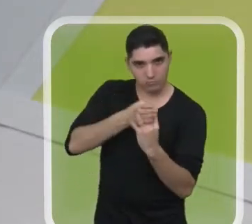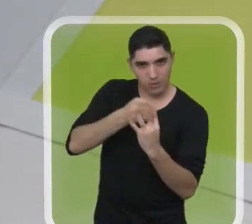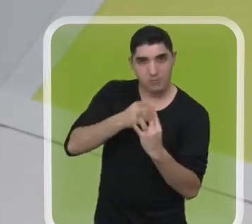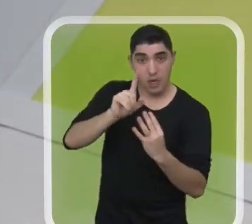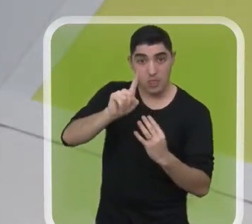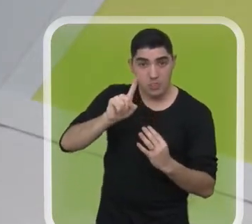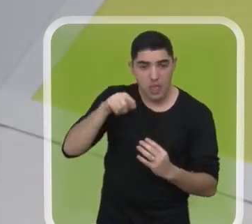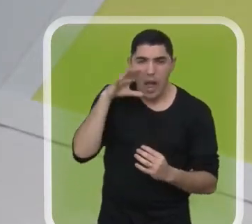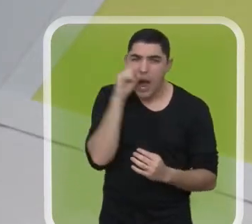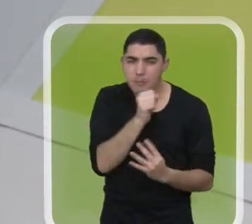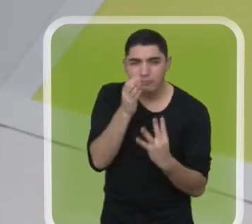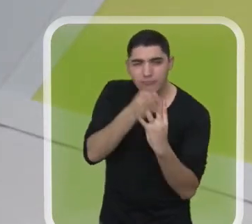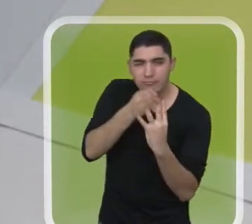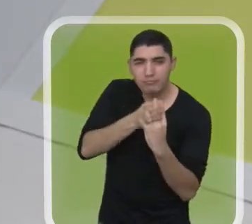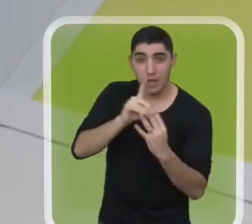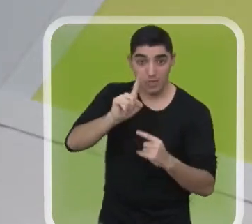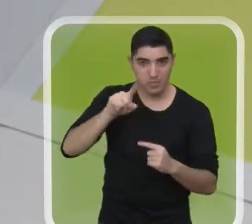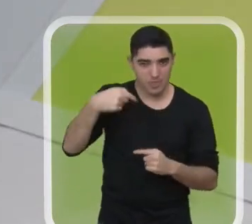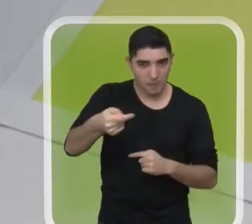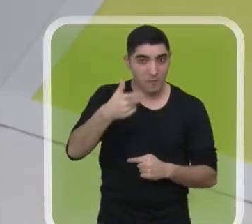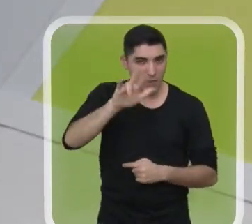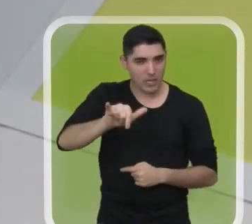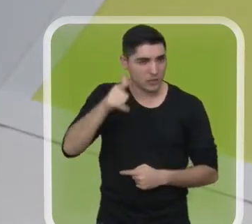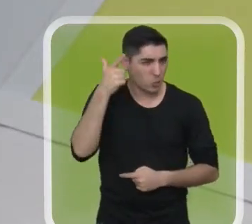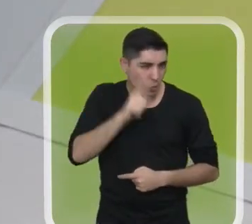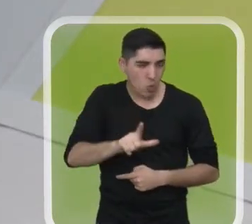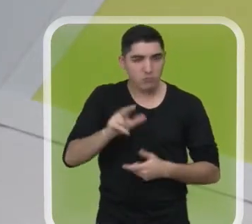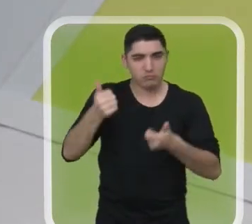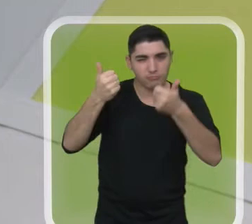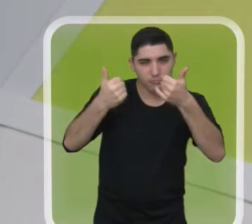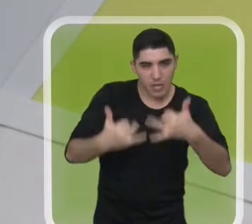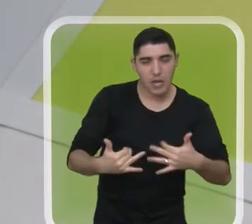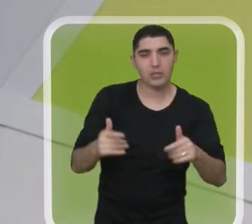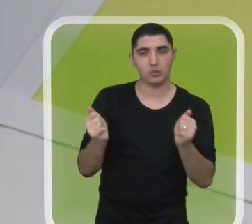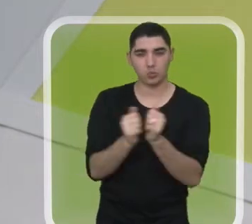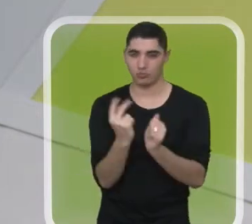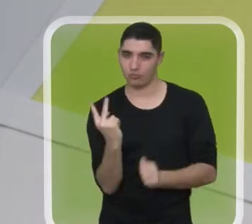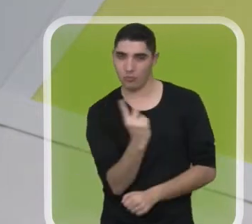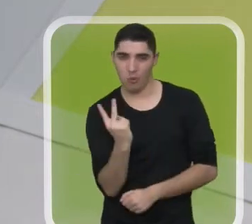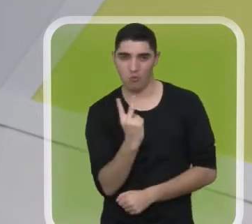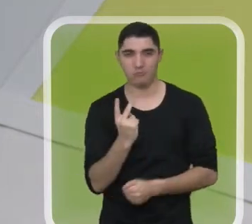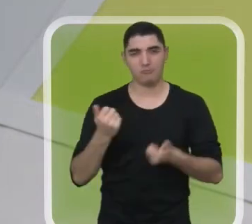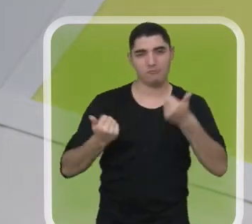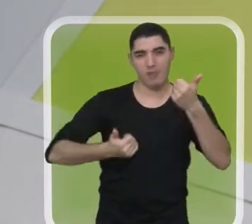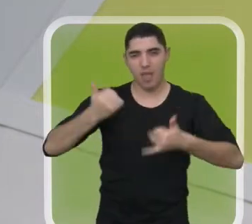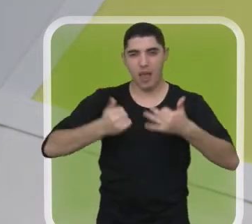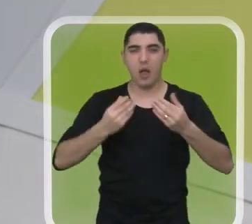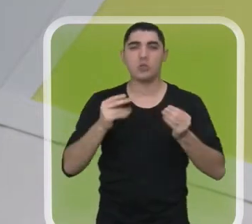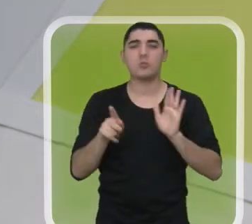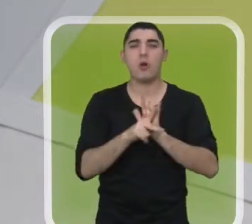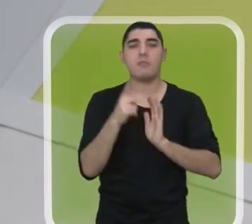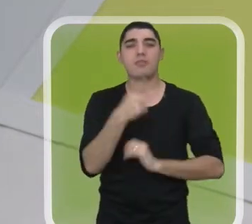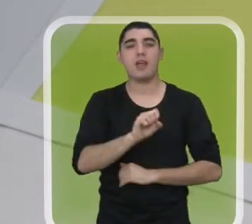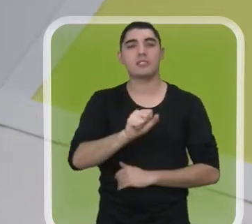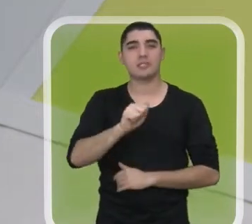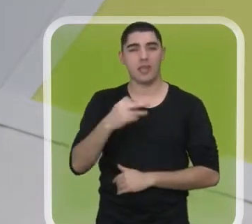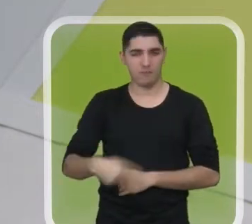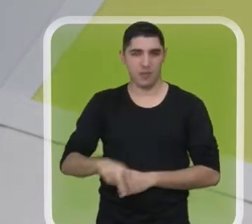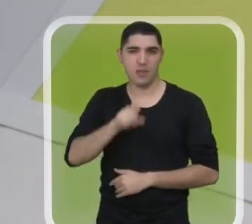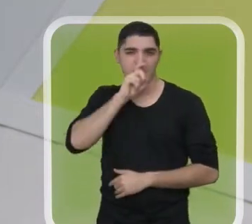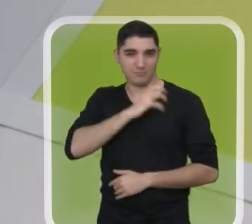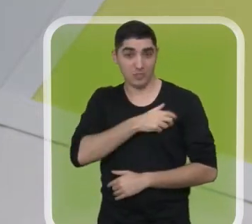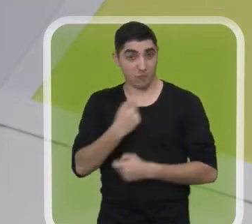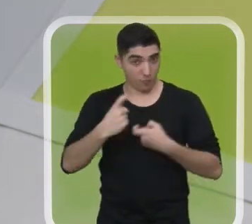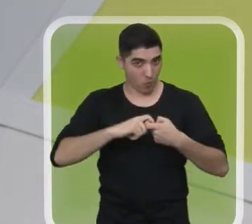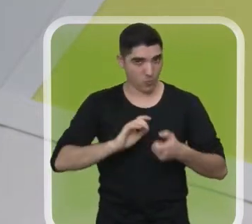ir para um rápido intervalinho. Daqui a pouco tem mais Edson Fonseca, tem mais o Dr. Guilherme Bellini explicando tudo sobre a SAF no São José. Rapidinho, já